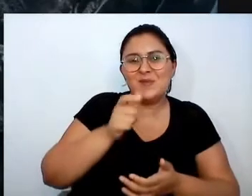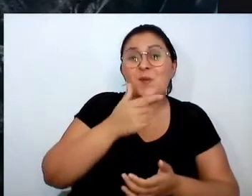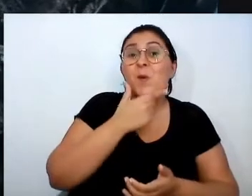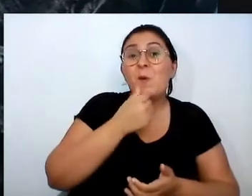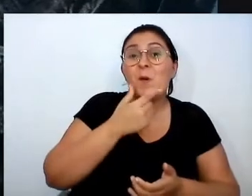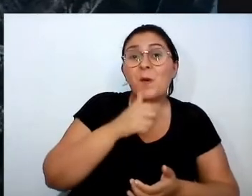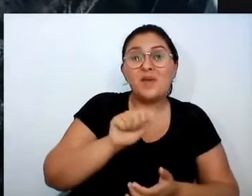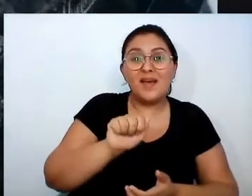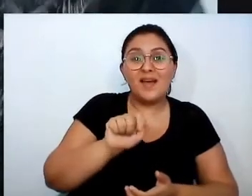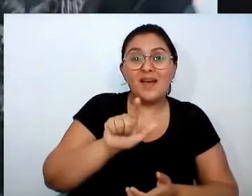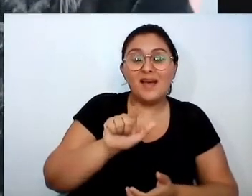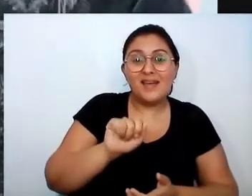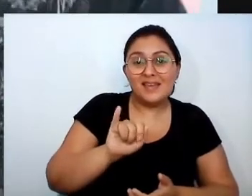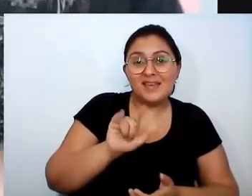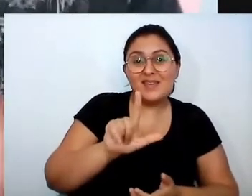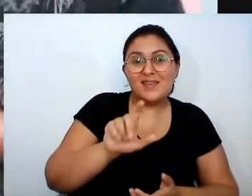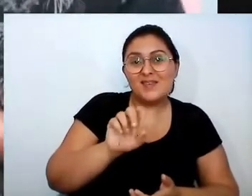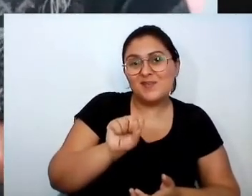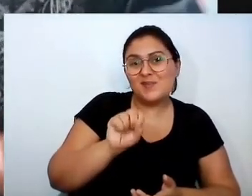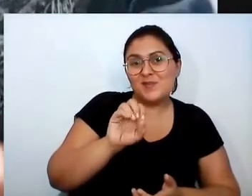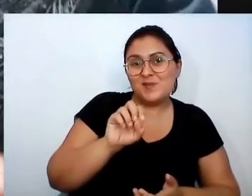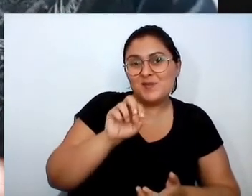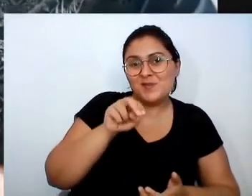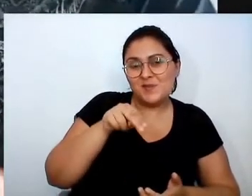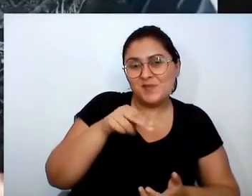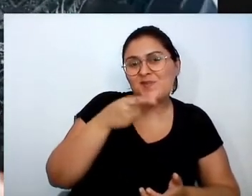É, olha só,